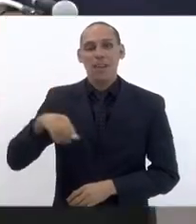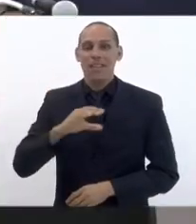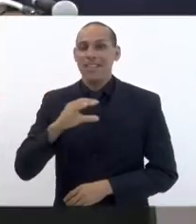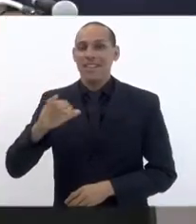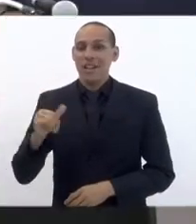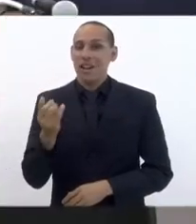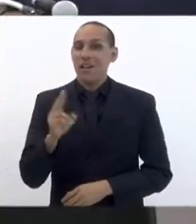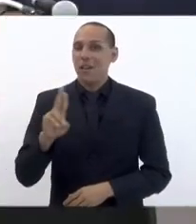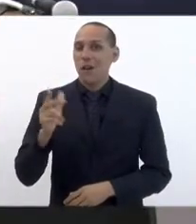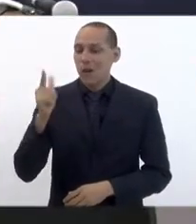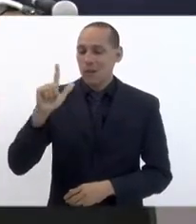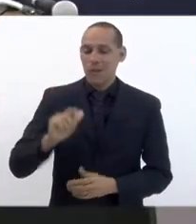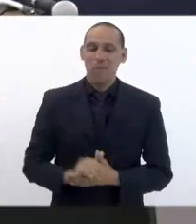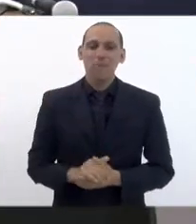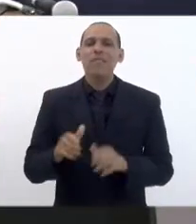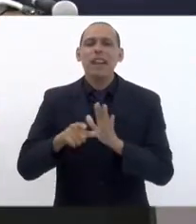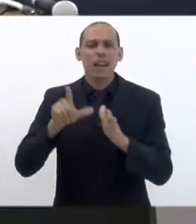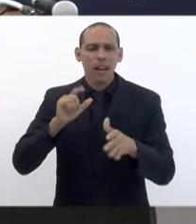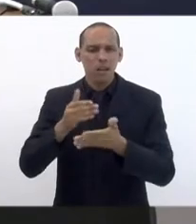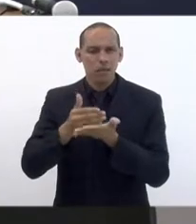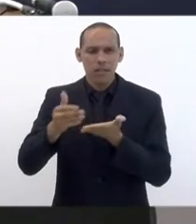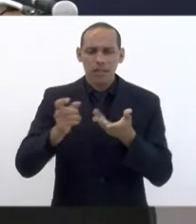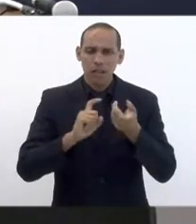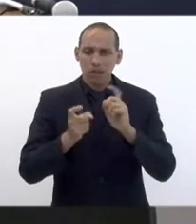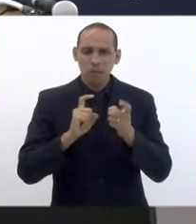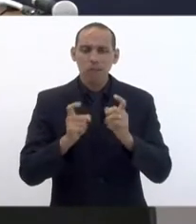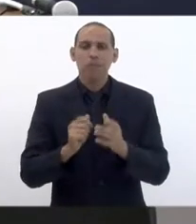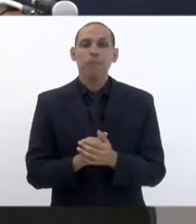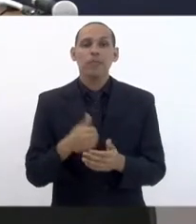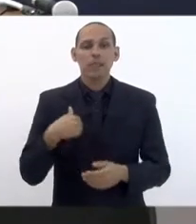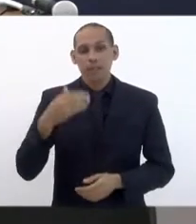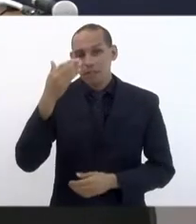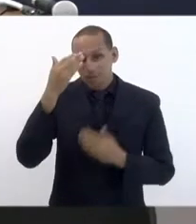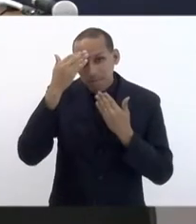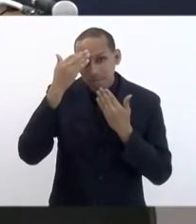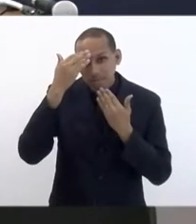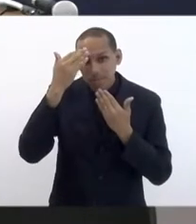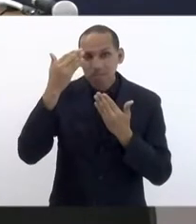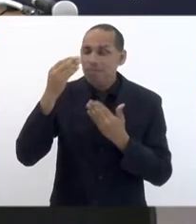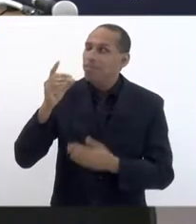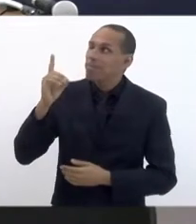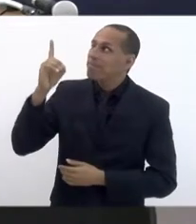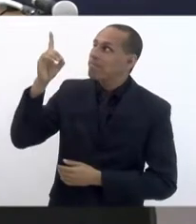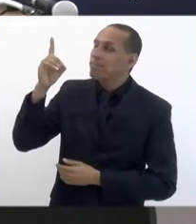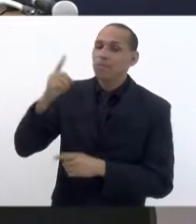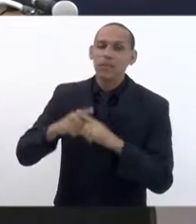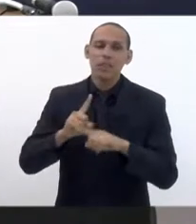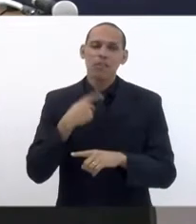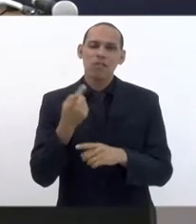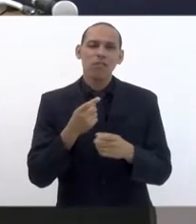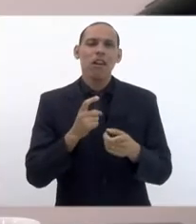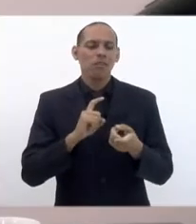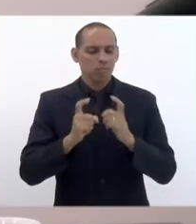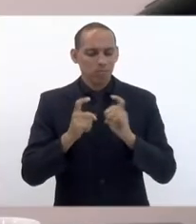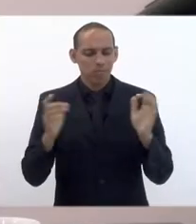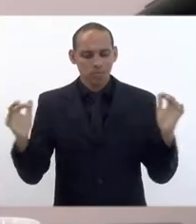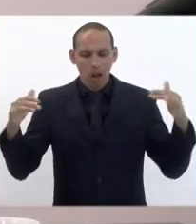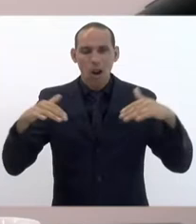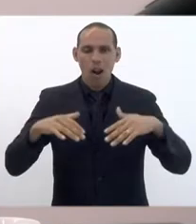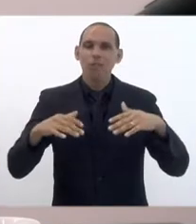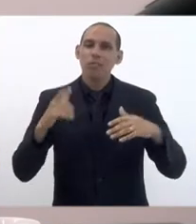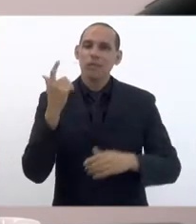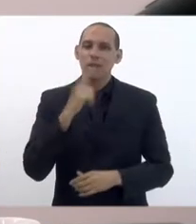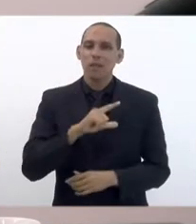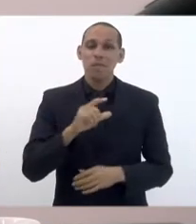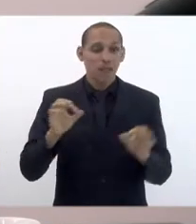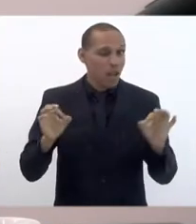Antes de começarmos a sessão, senhor presidente, eu queria agradecer a Deus por estarmos aqui reunidos, dizer que não acabou